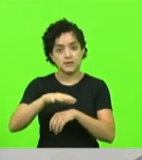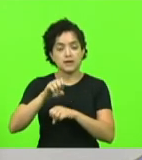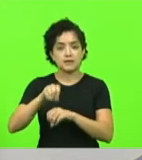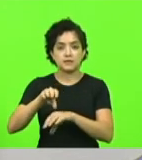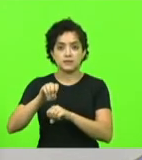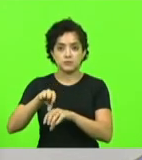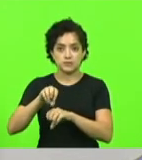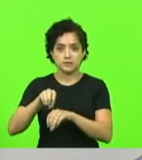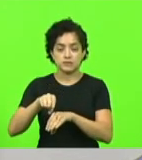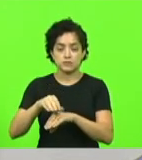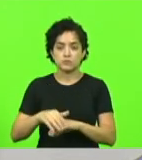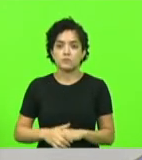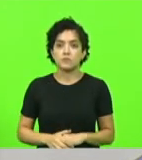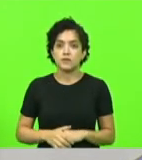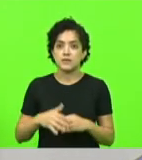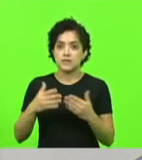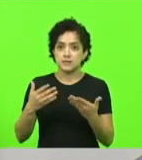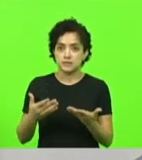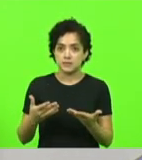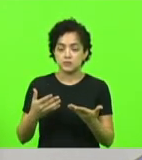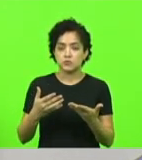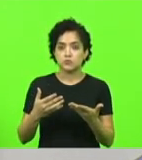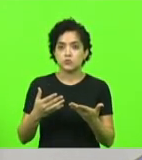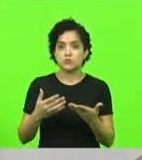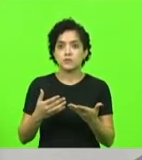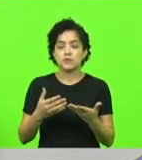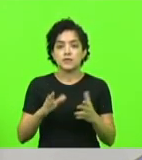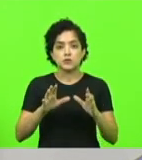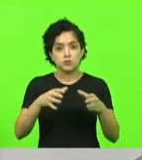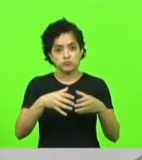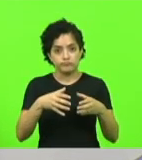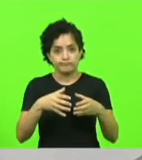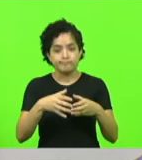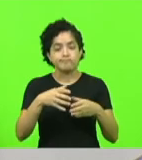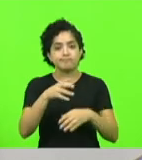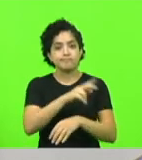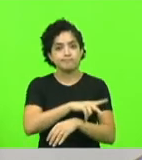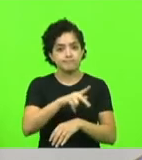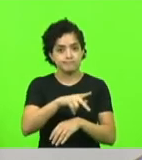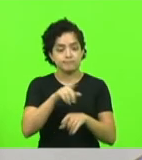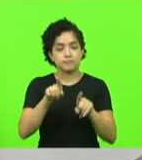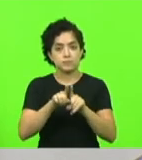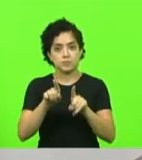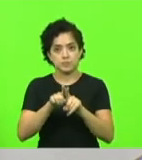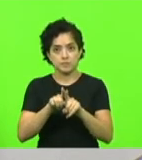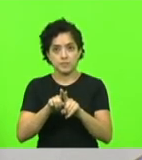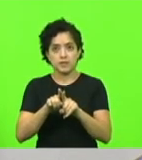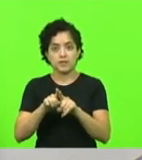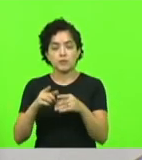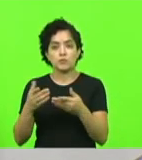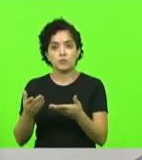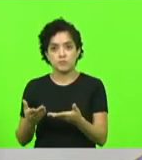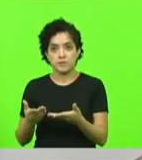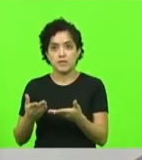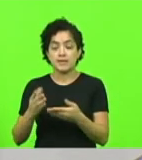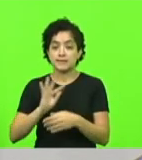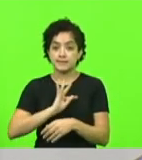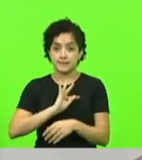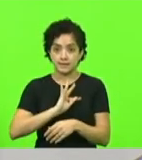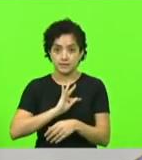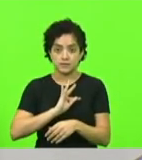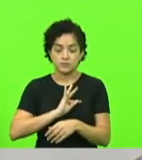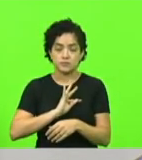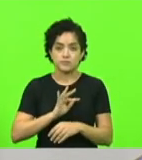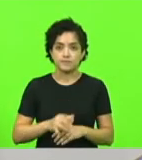seja, tanto do quadro operacional de docência, como também do operacional técnico.